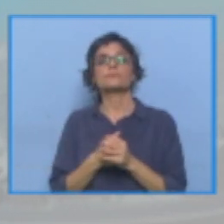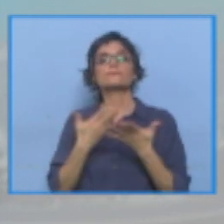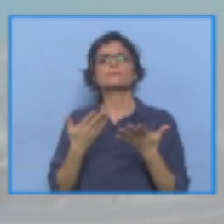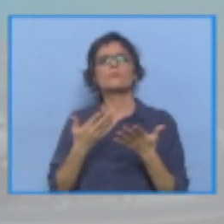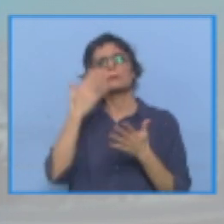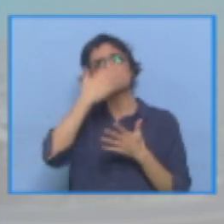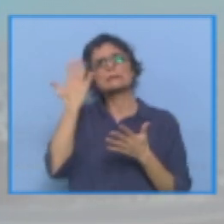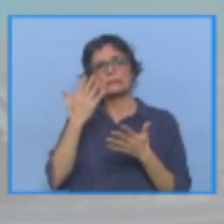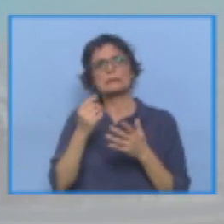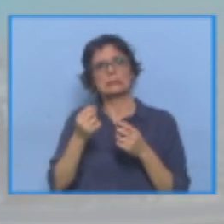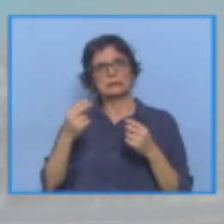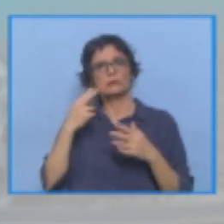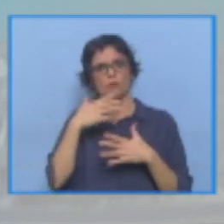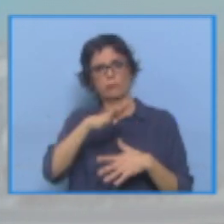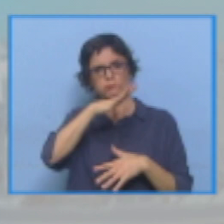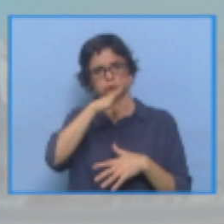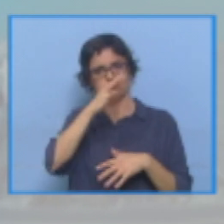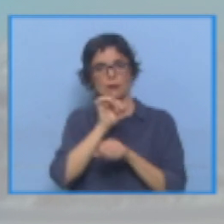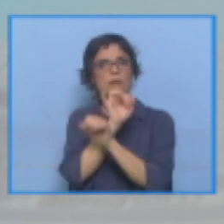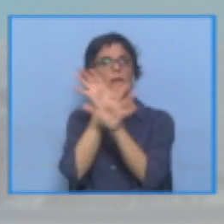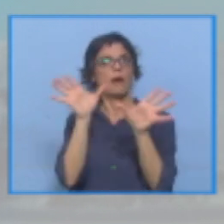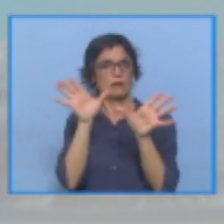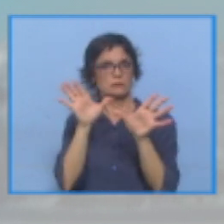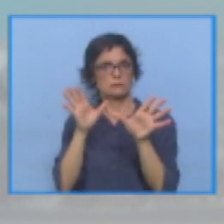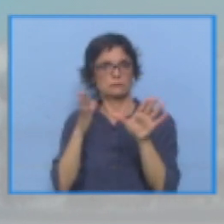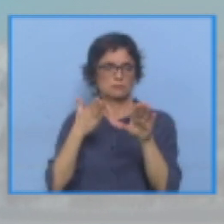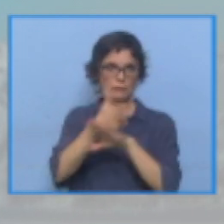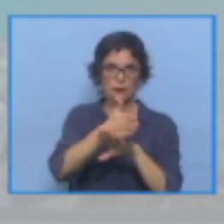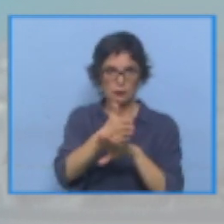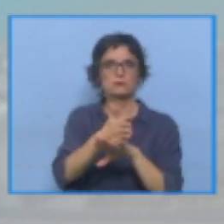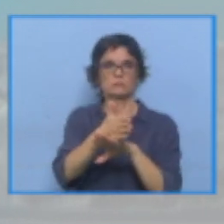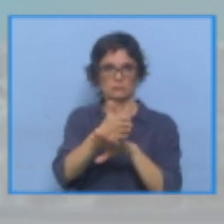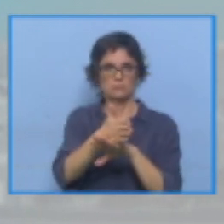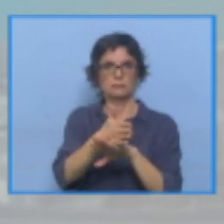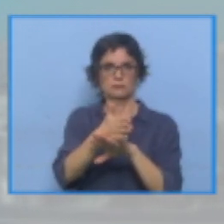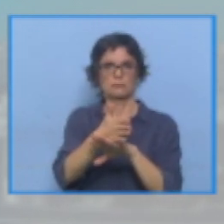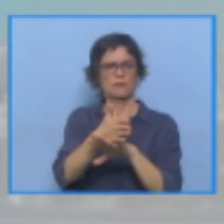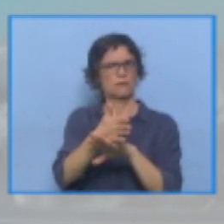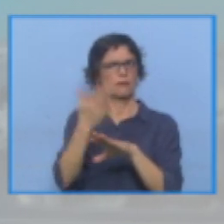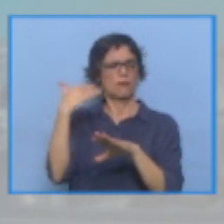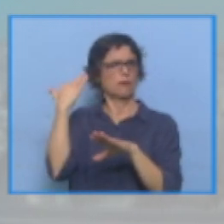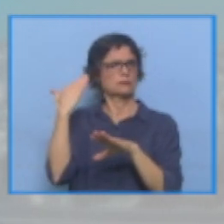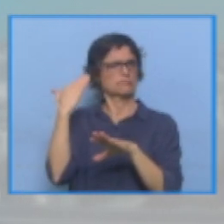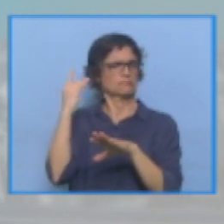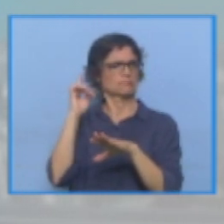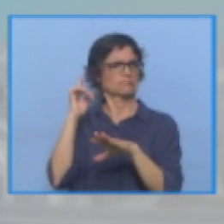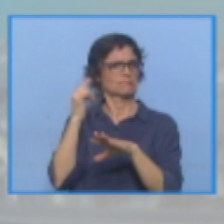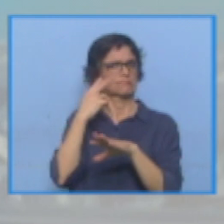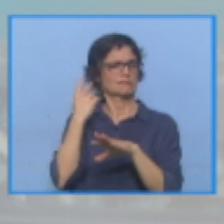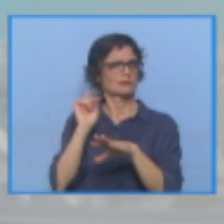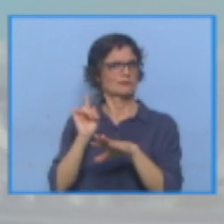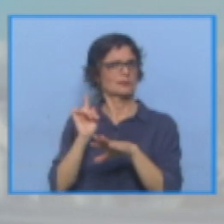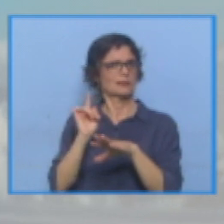claras, completamente claras, discursos muito diretos, como não era comum ver-se. Normalmente